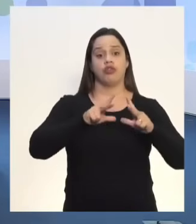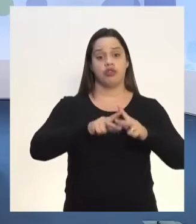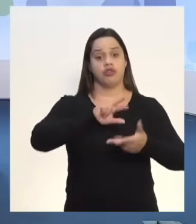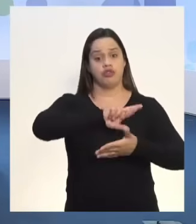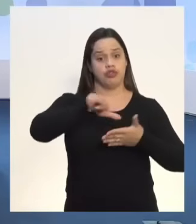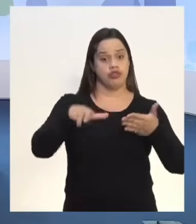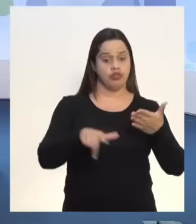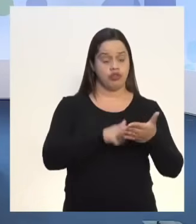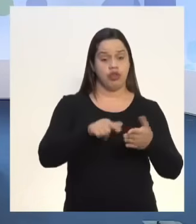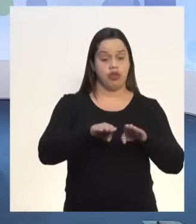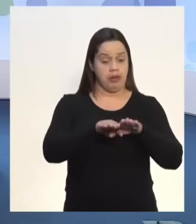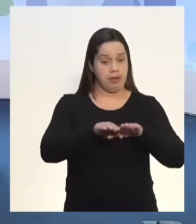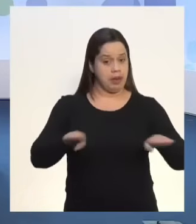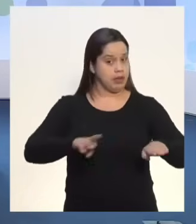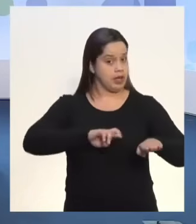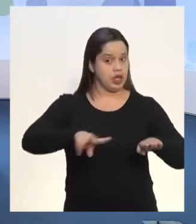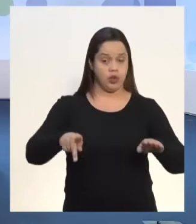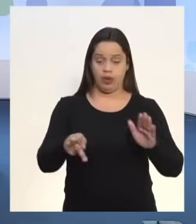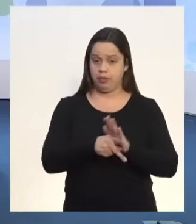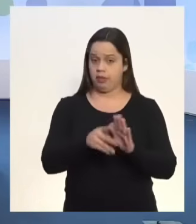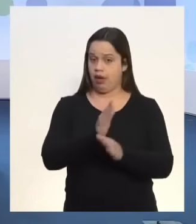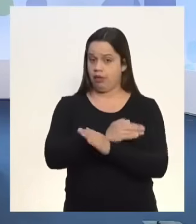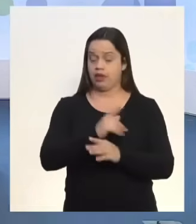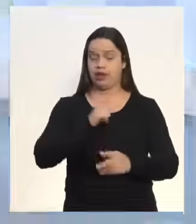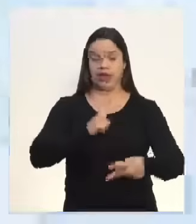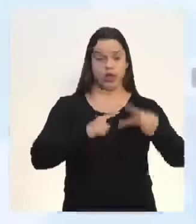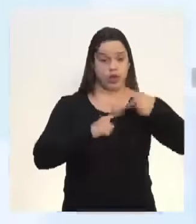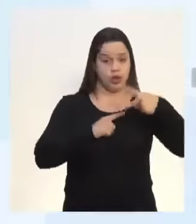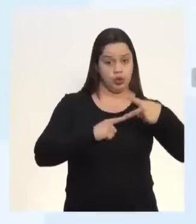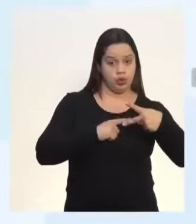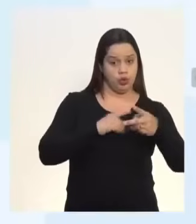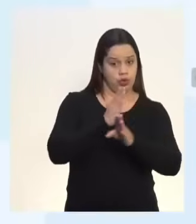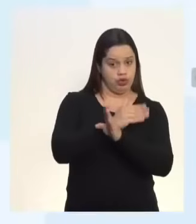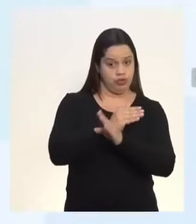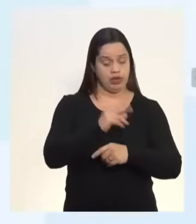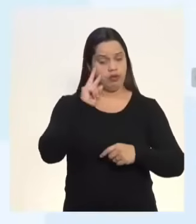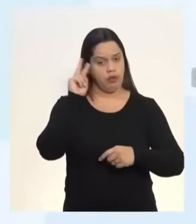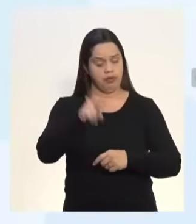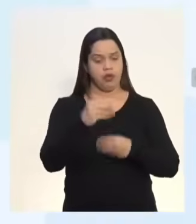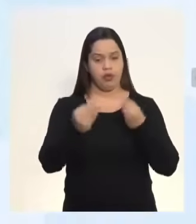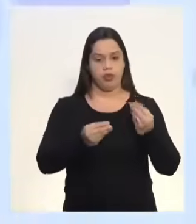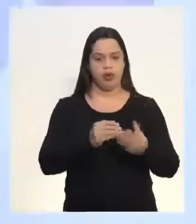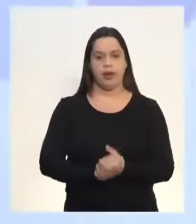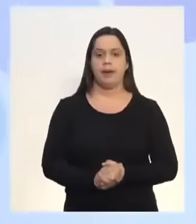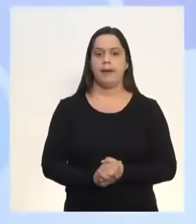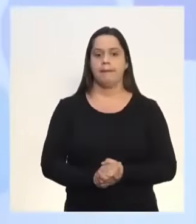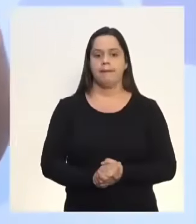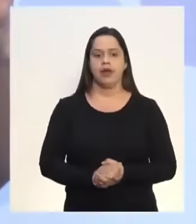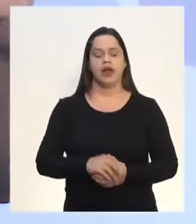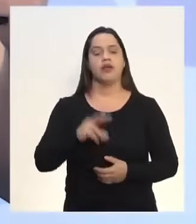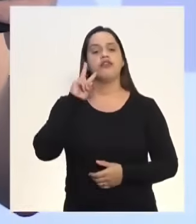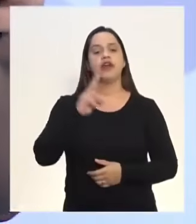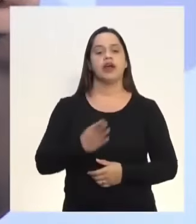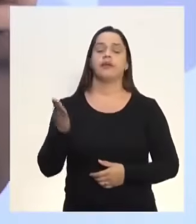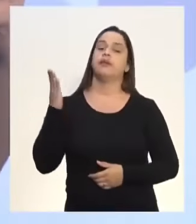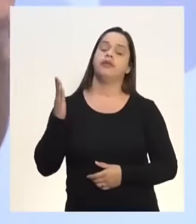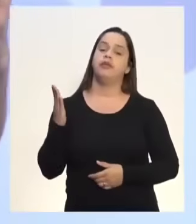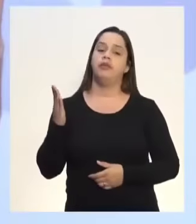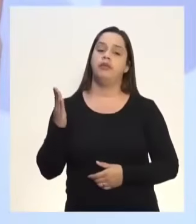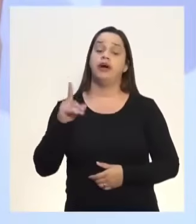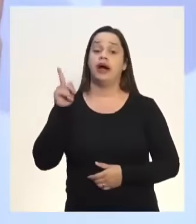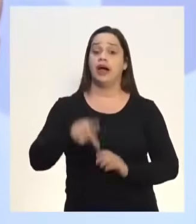plana, ou seja, não tridimensional. Eu tenho ela em 2 dimensões. Então, por exemplo, vou pedir para colocar, essa é a